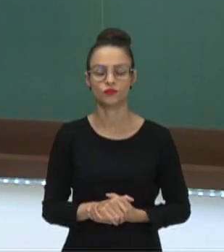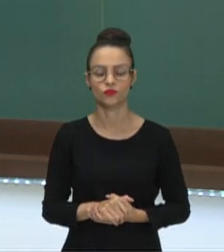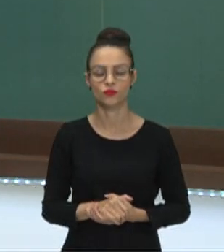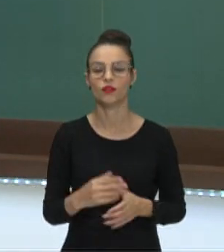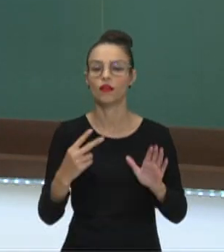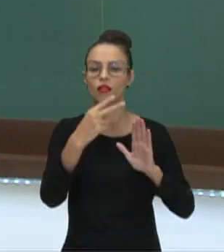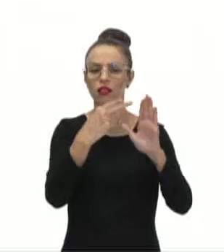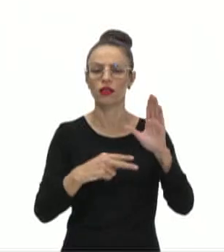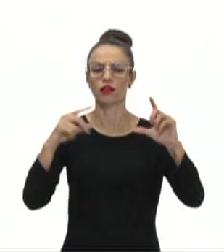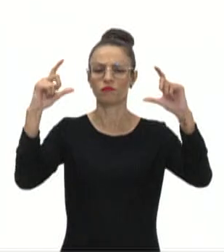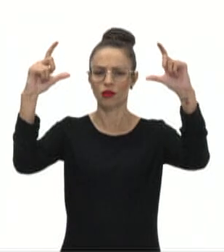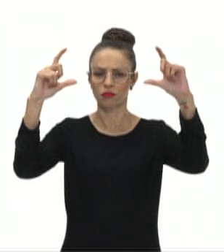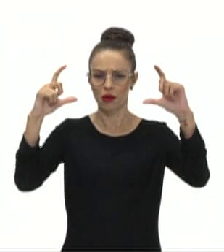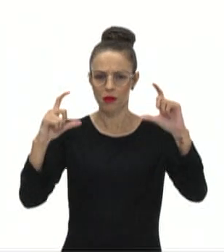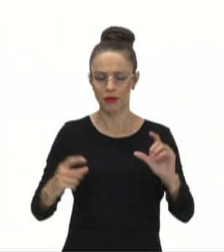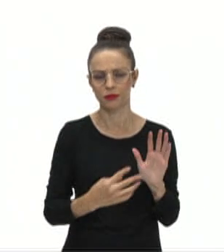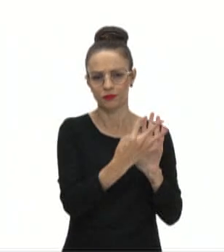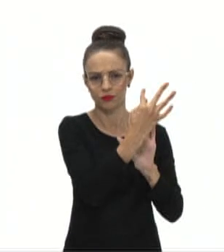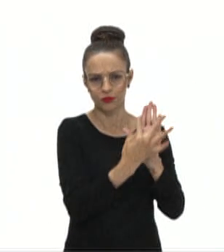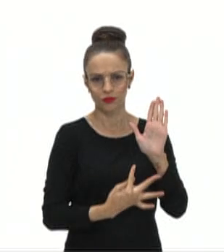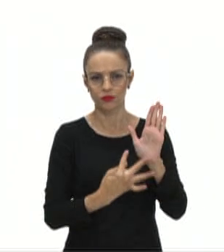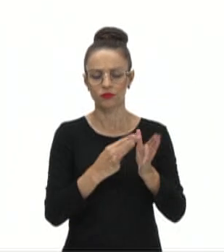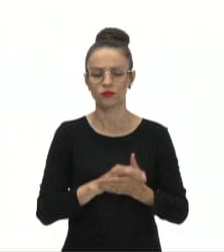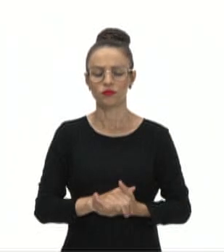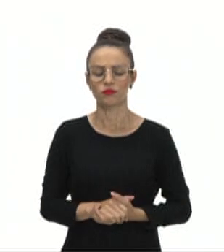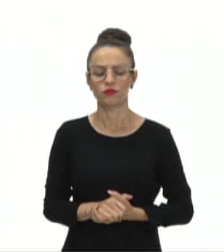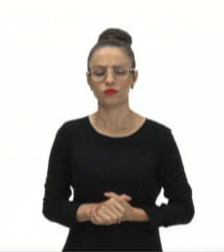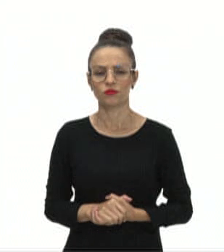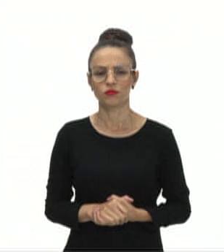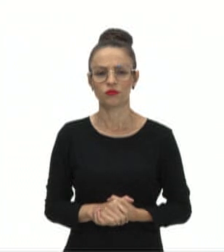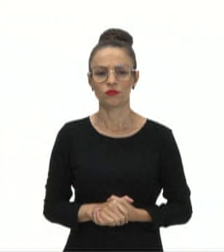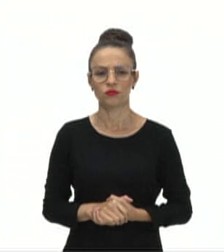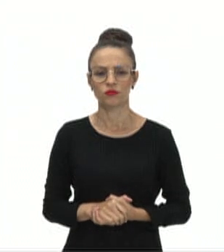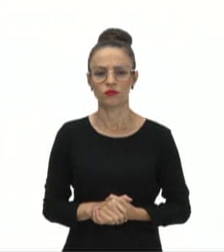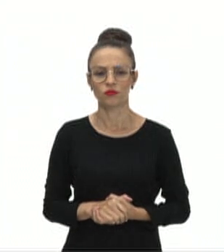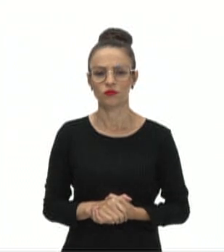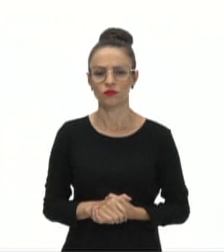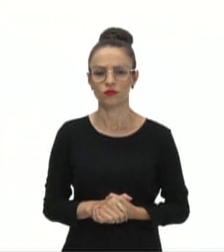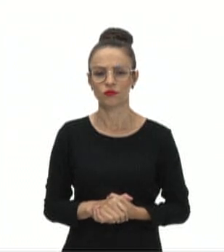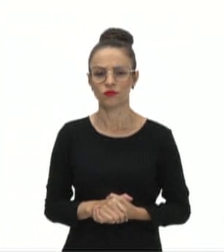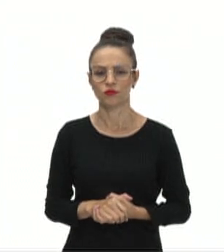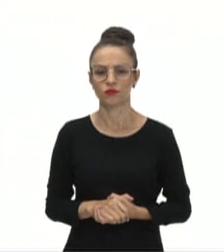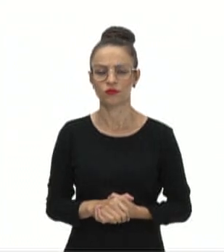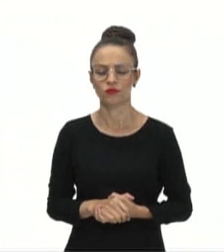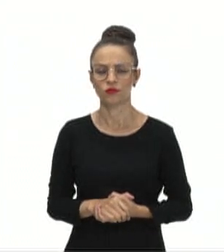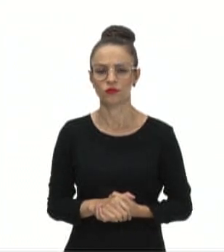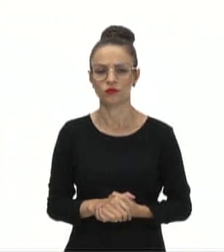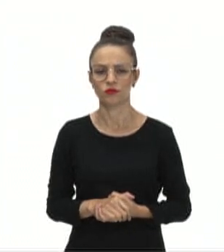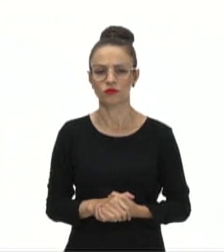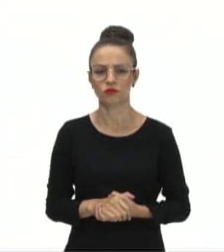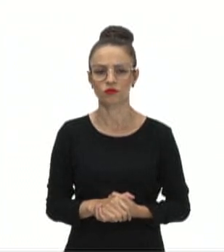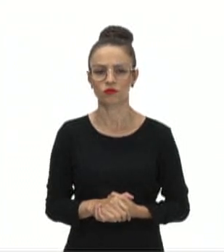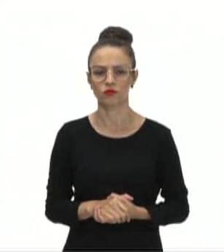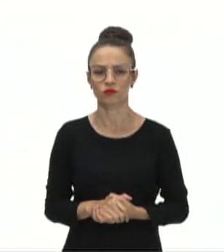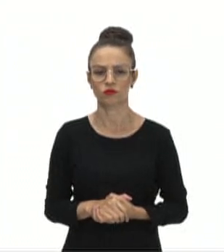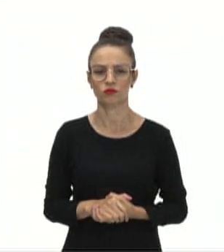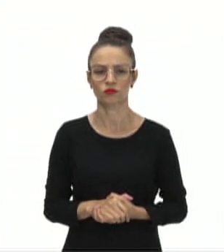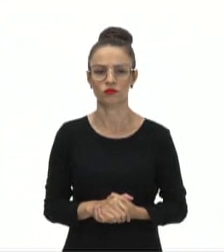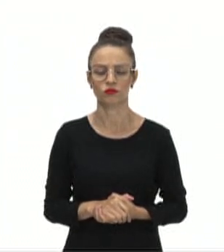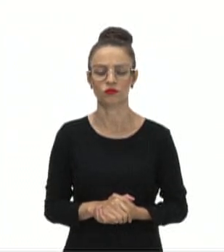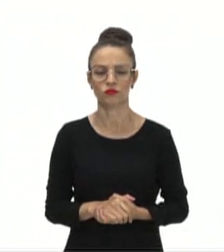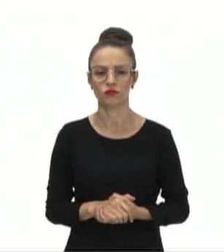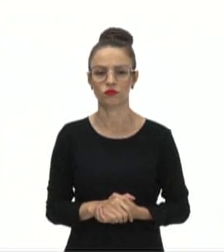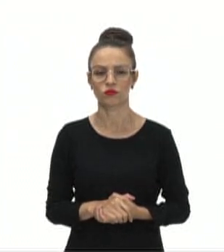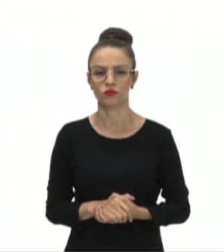do texto. What was apartheid? Apartheid was the practice of the official racial segregation. Black